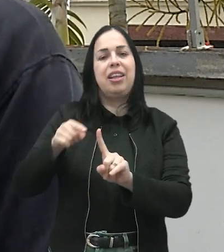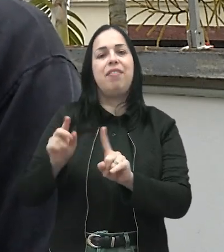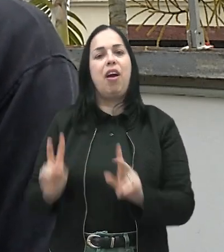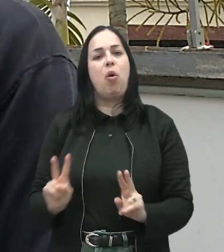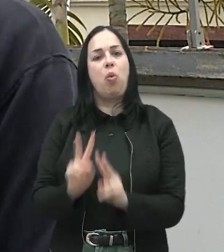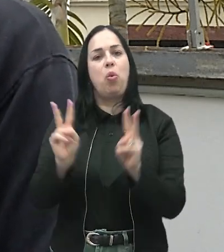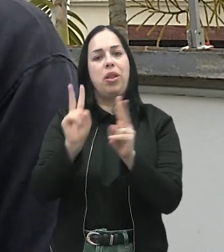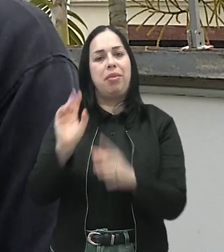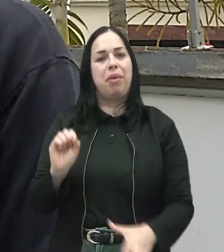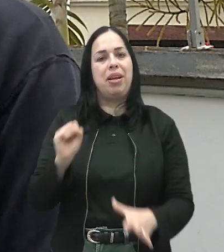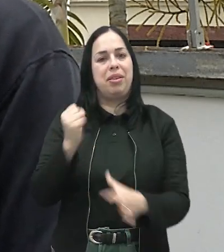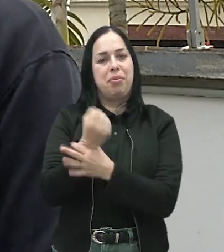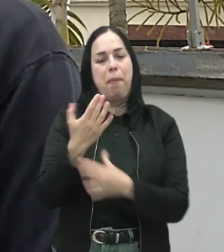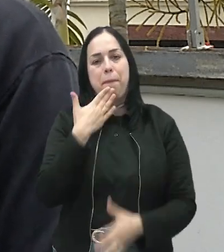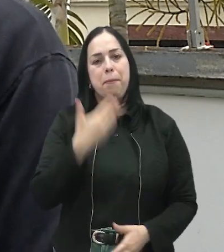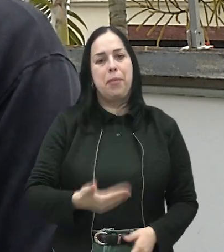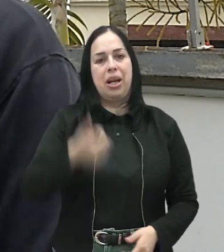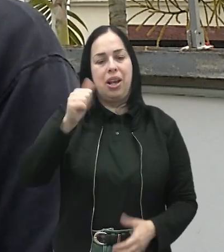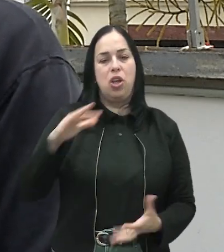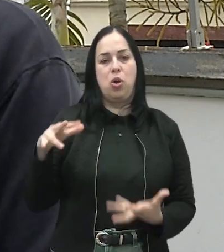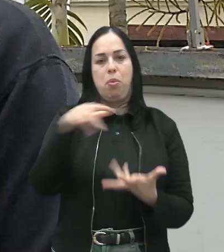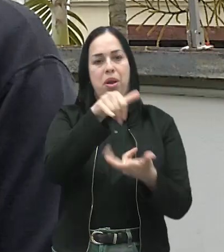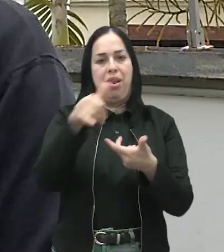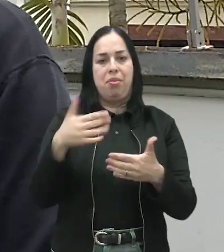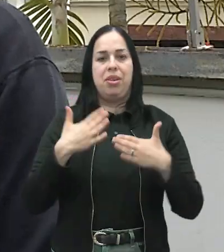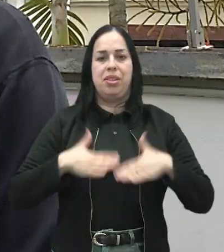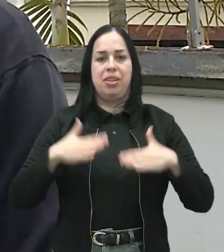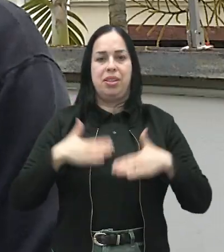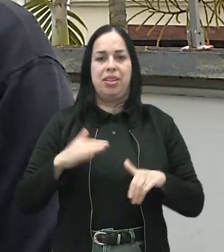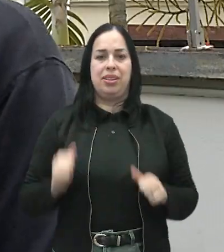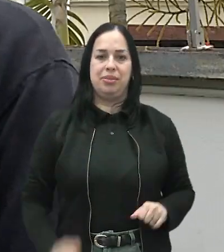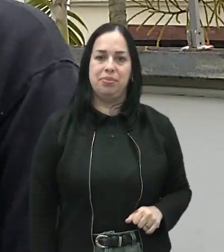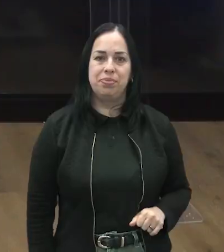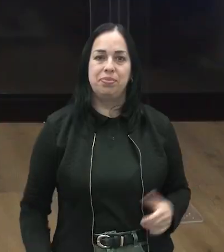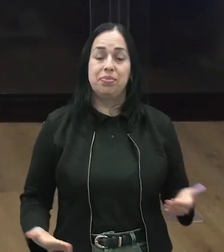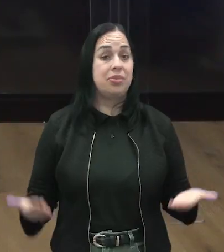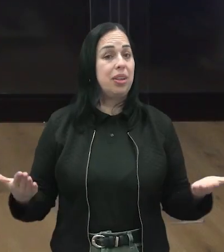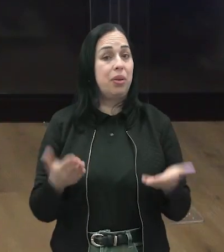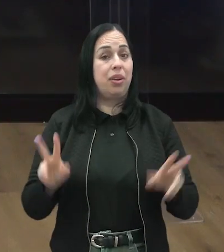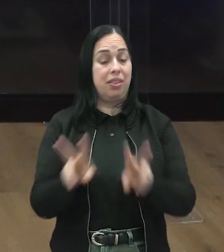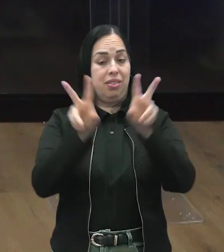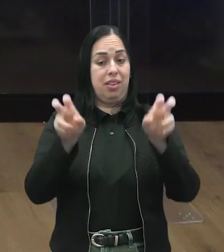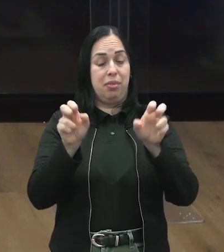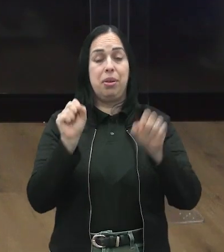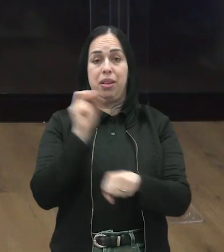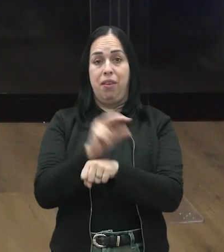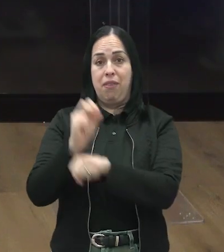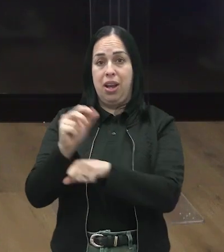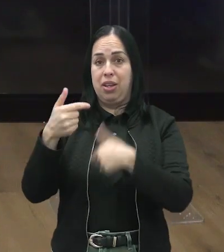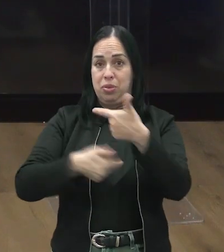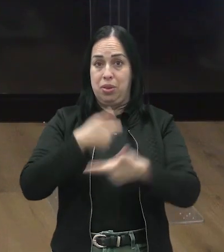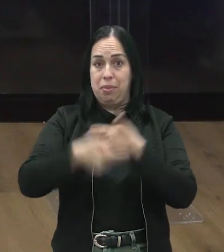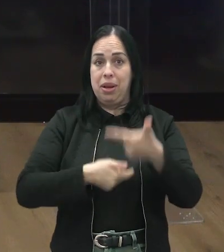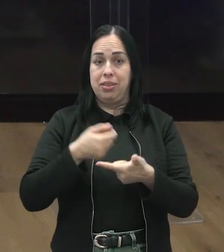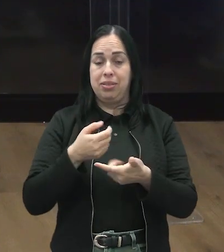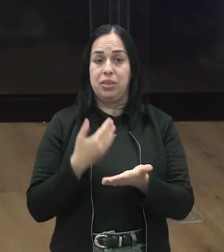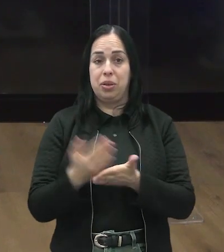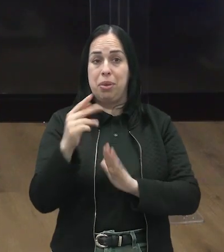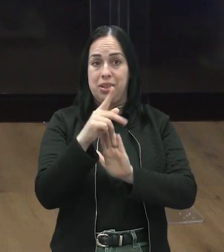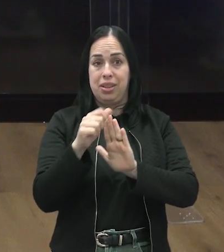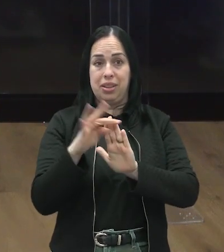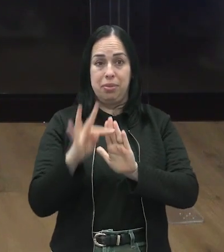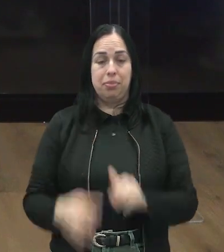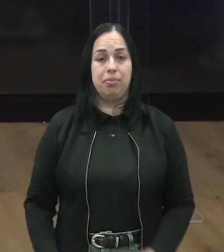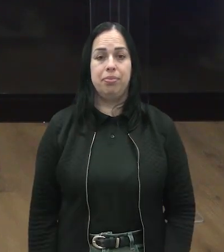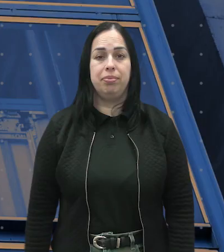questão ambiental mais segura e um planeta mais tranquilo para se viver. Vamos saber quais são as vagas abertas no PAT neste início